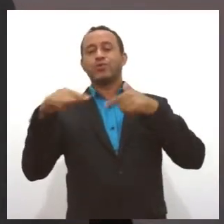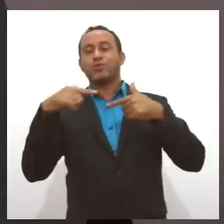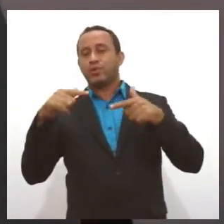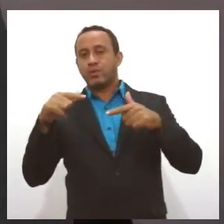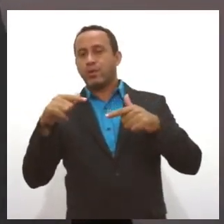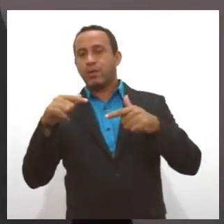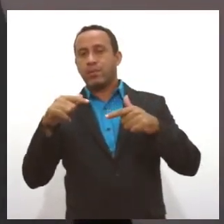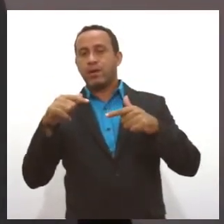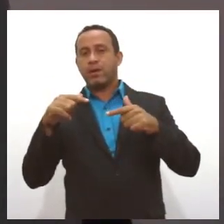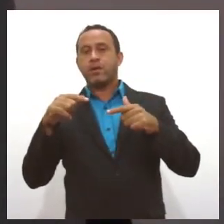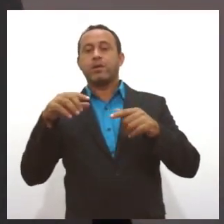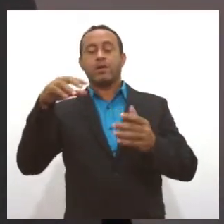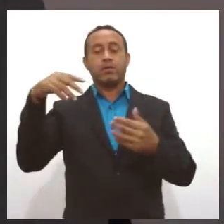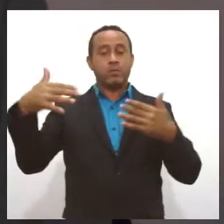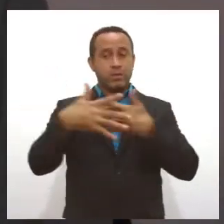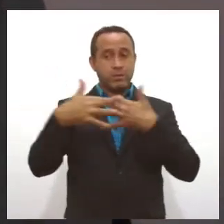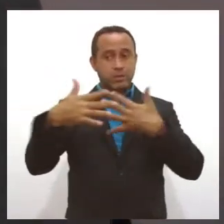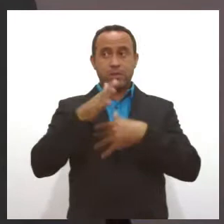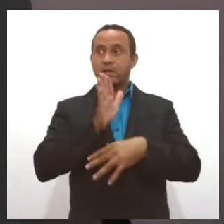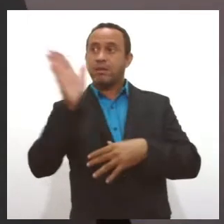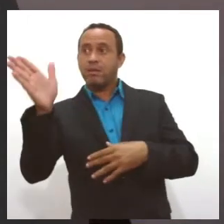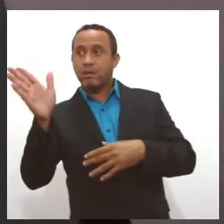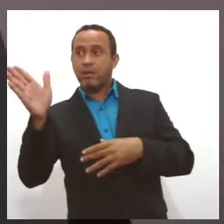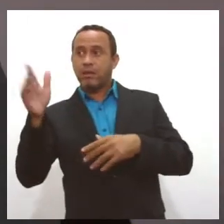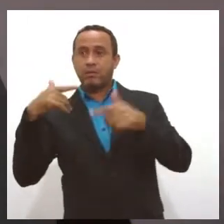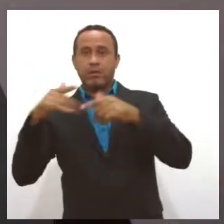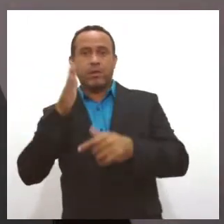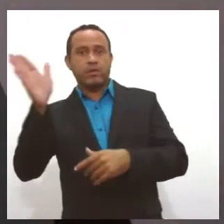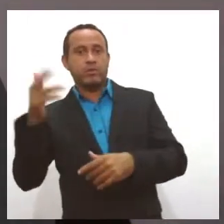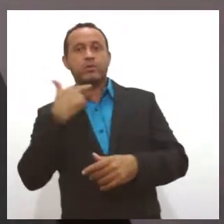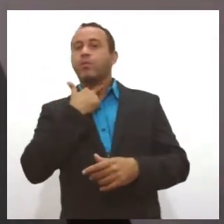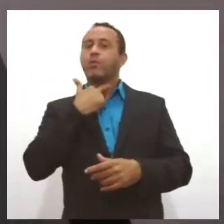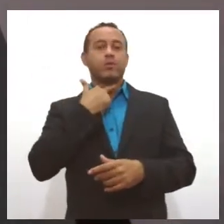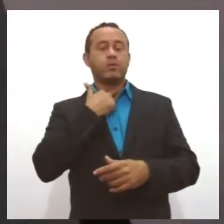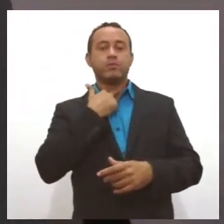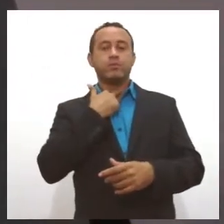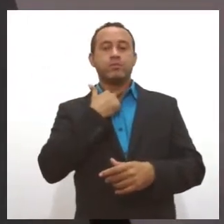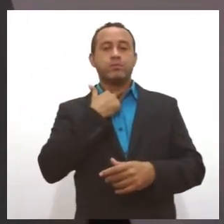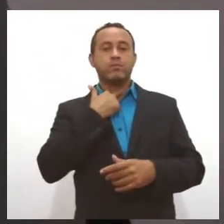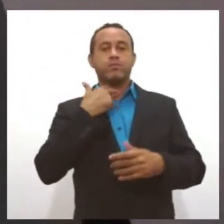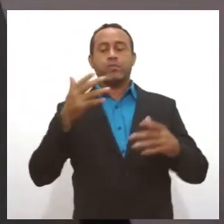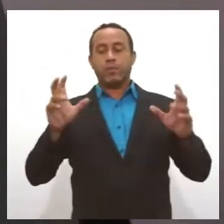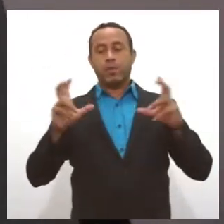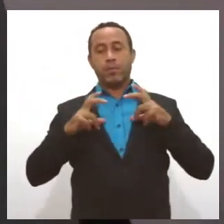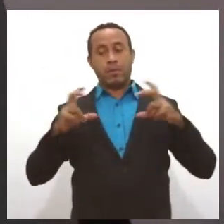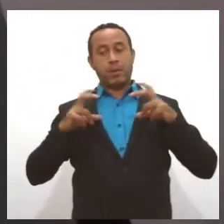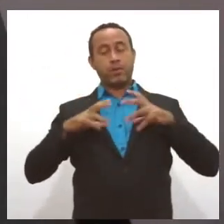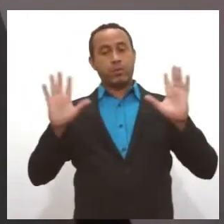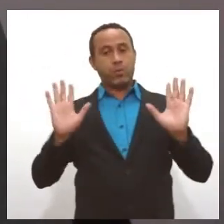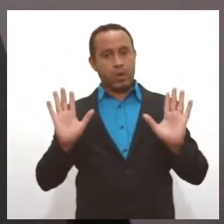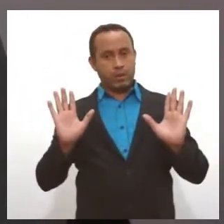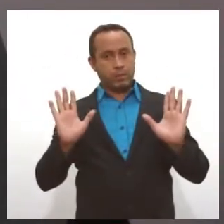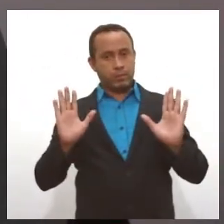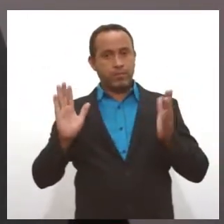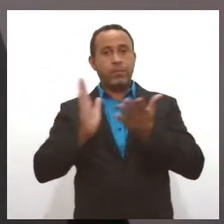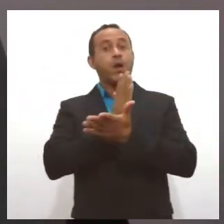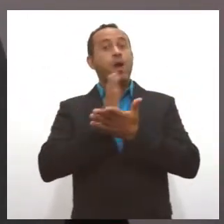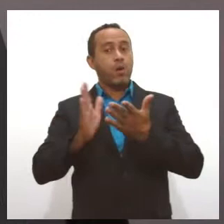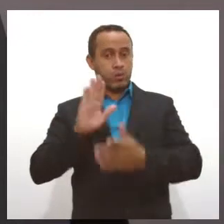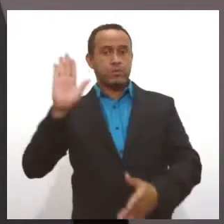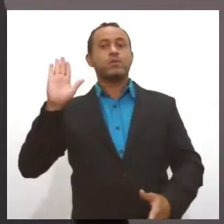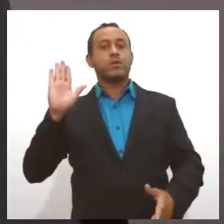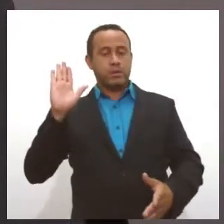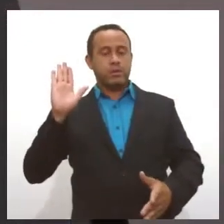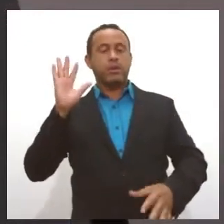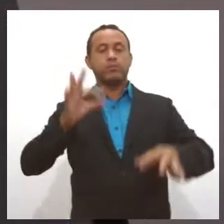mesmo serviço naquela cidade. Então o que acontece? Eles estão fazendo uma espécie de serviço particular a alguns candidatos do executivo,